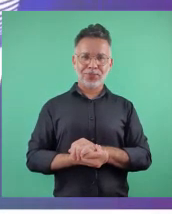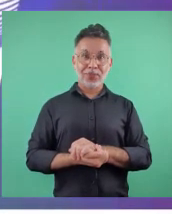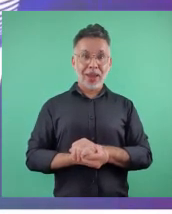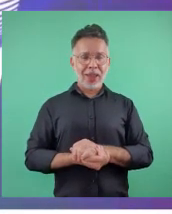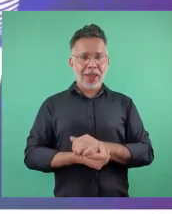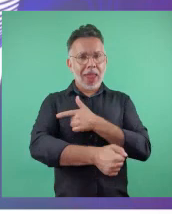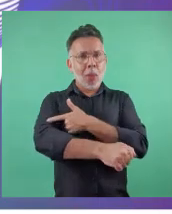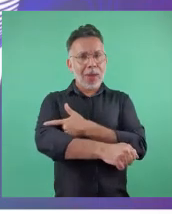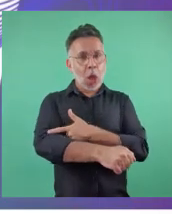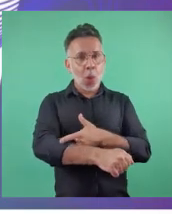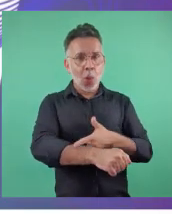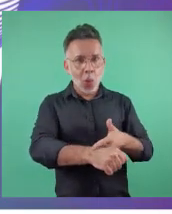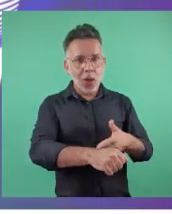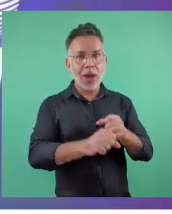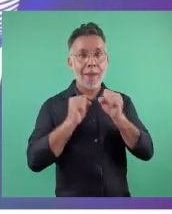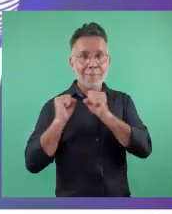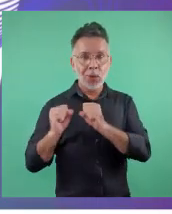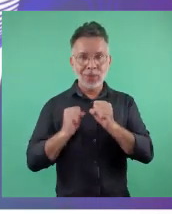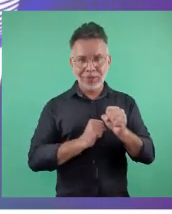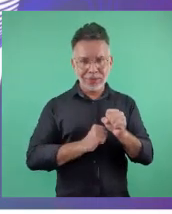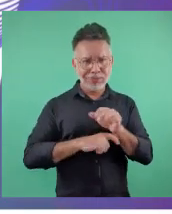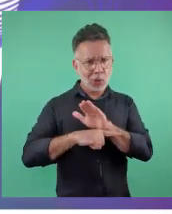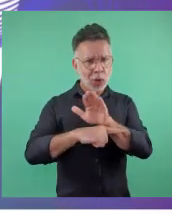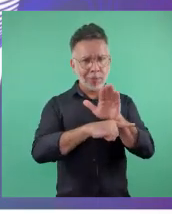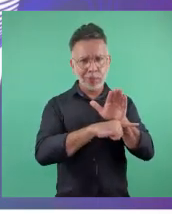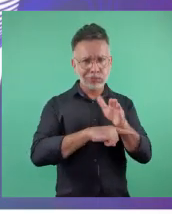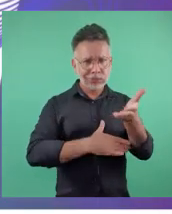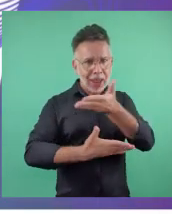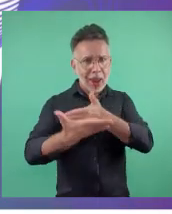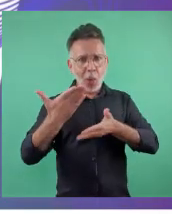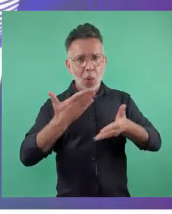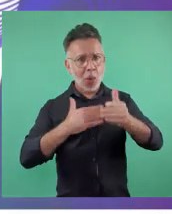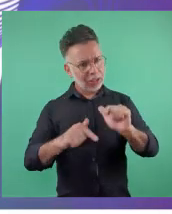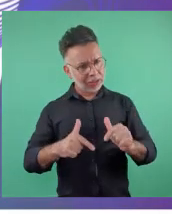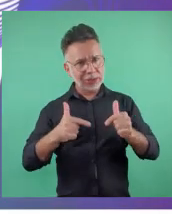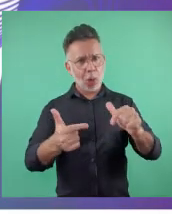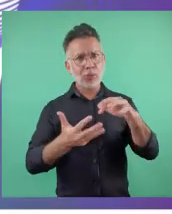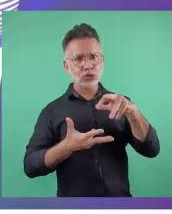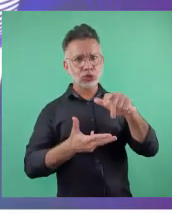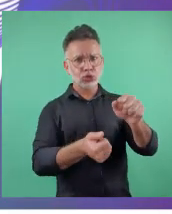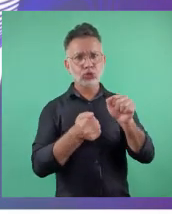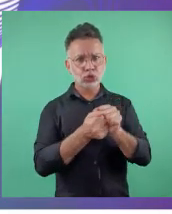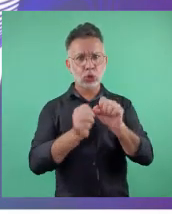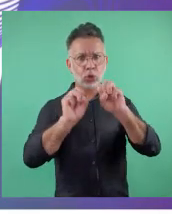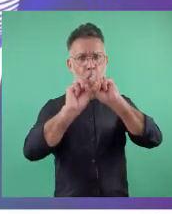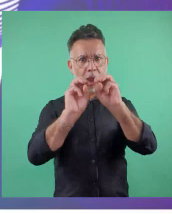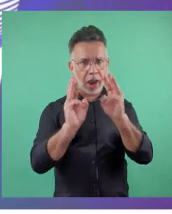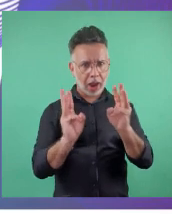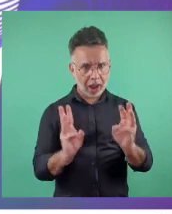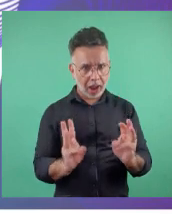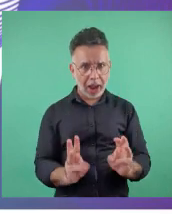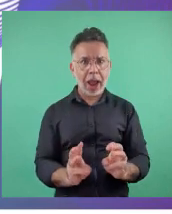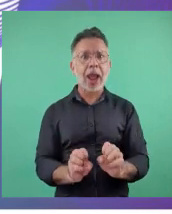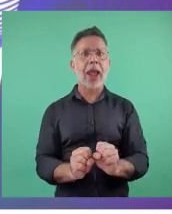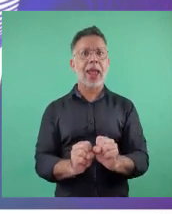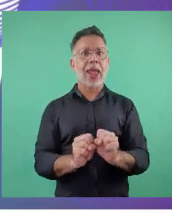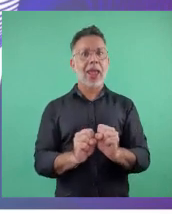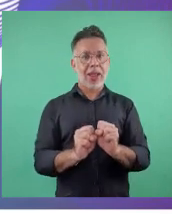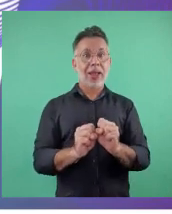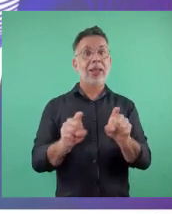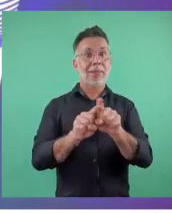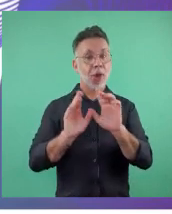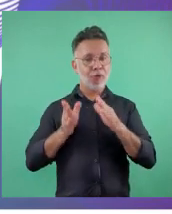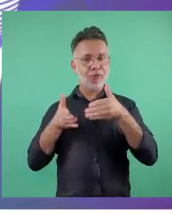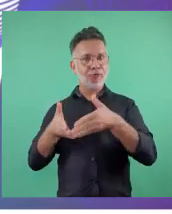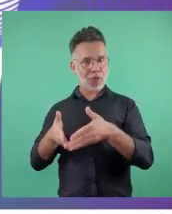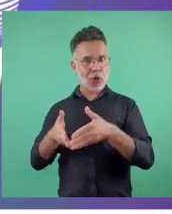É uma honra poder colaborar com essa ação mundial junto à Organização Mundial de Saúde e o Fórum Mundial da